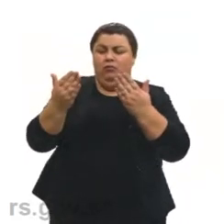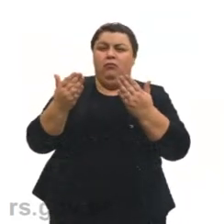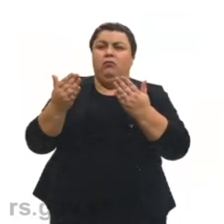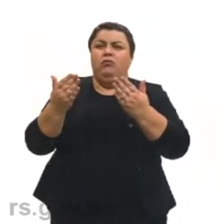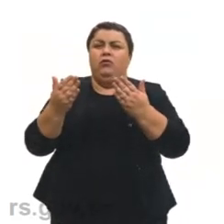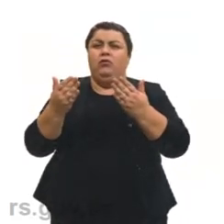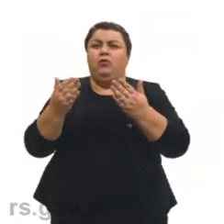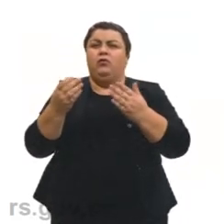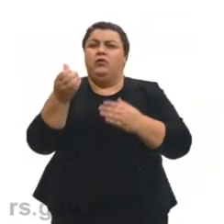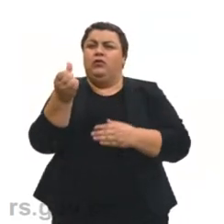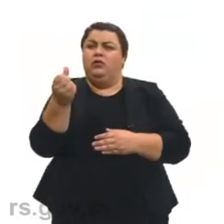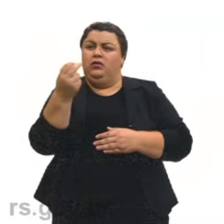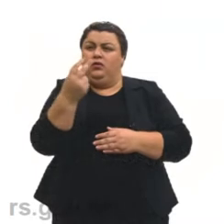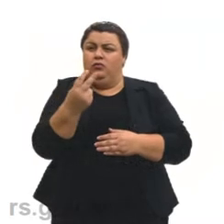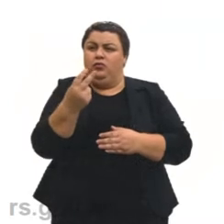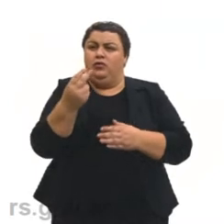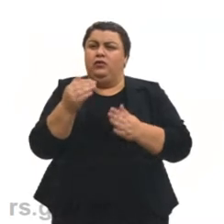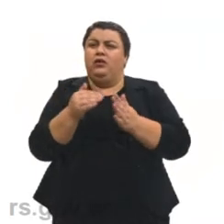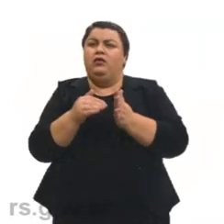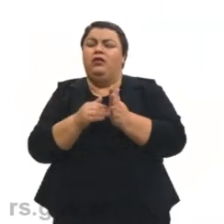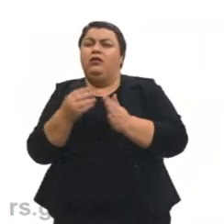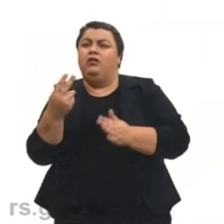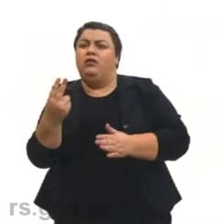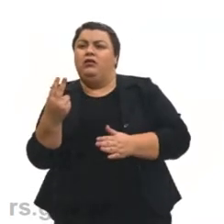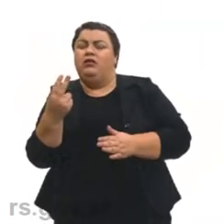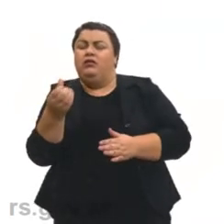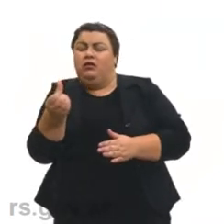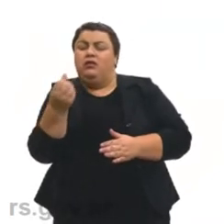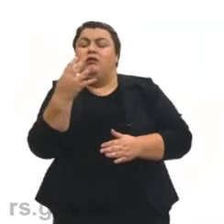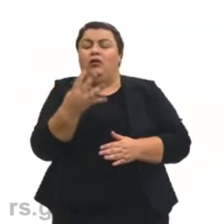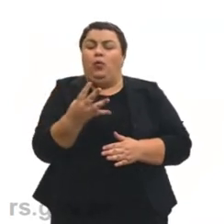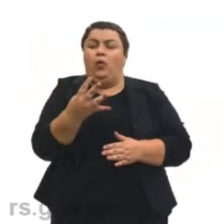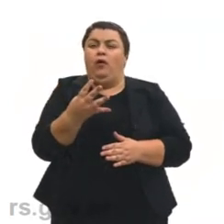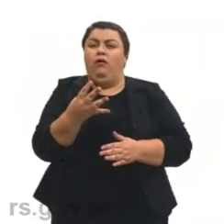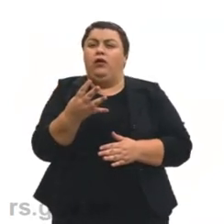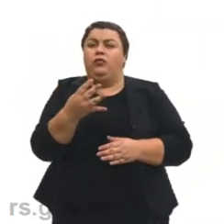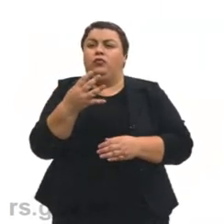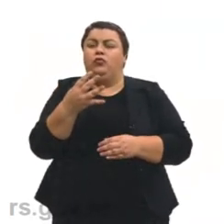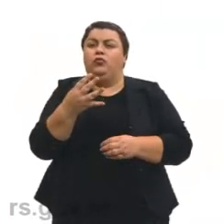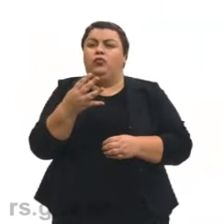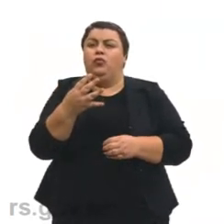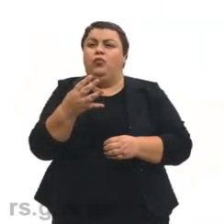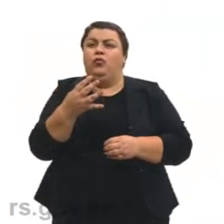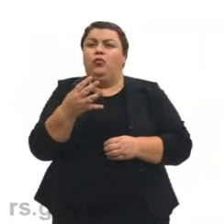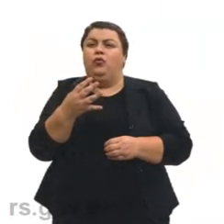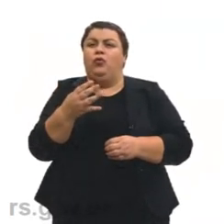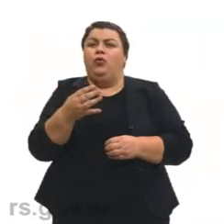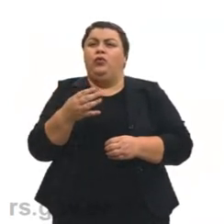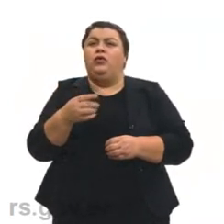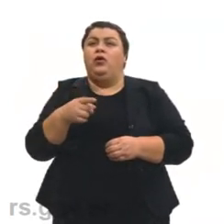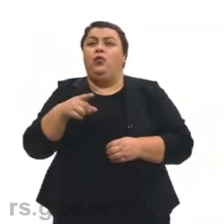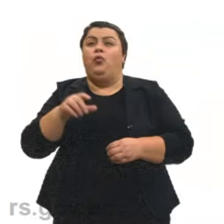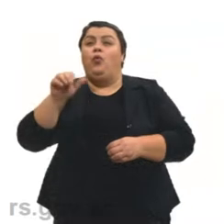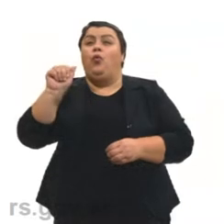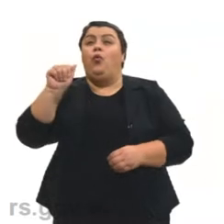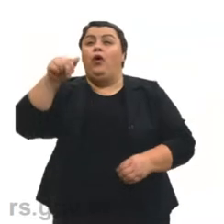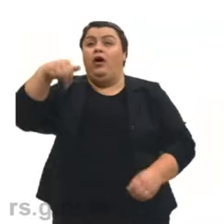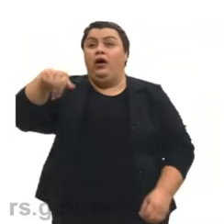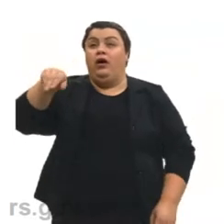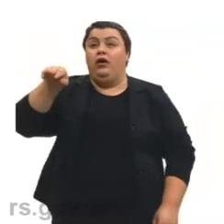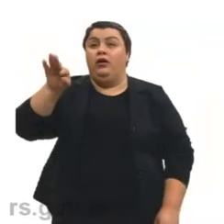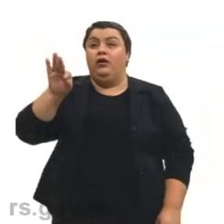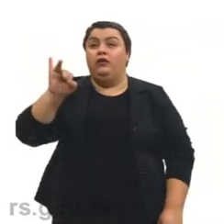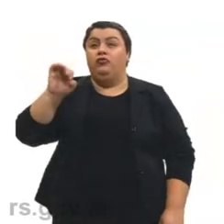de 62 a 74 nêutrons logo o antimônio tem de 12 a